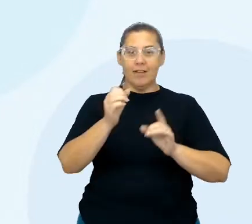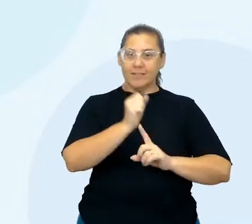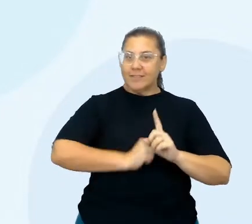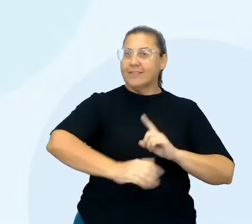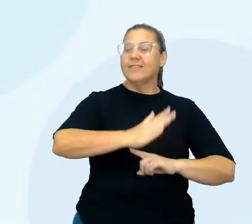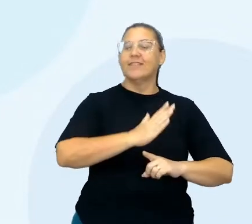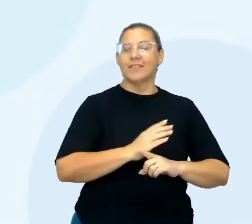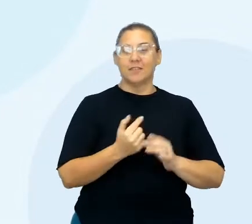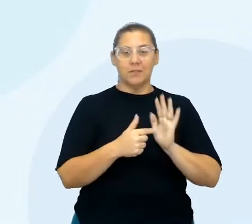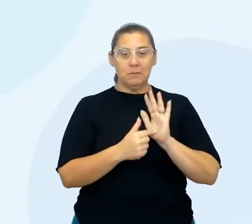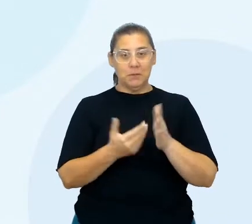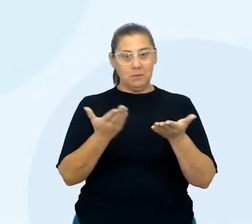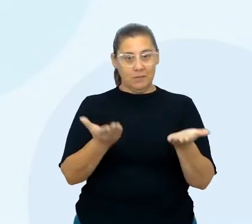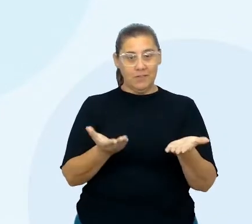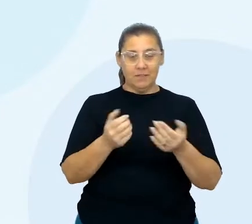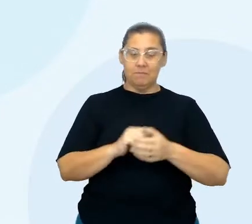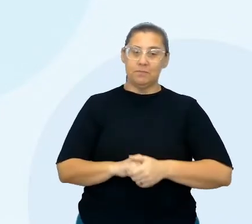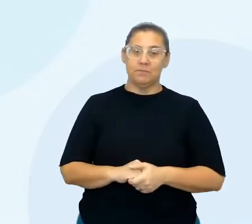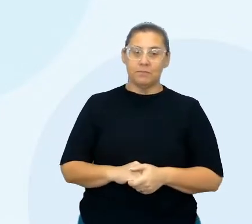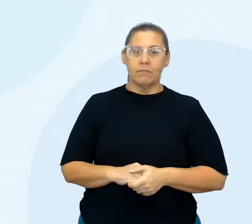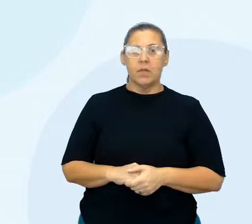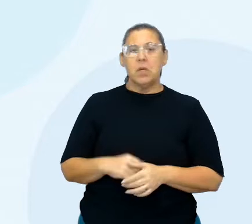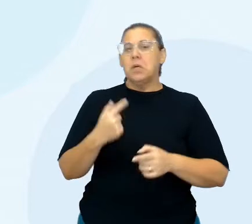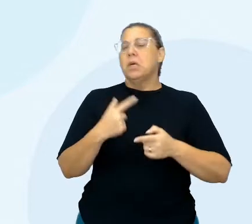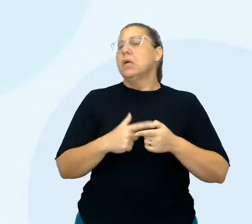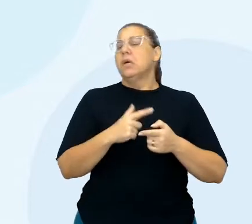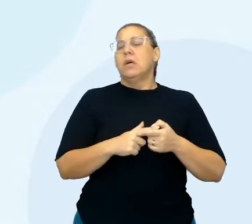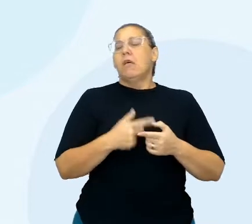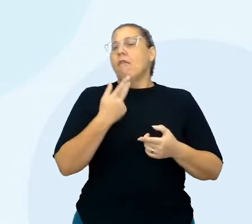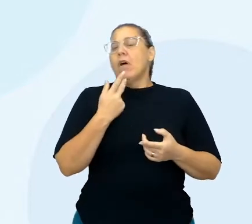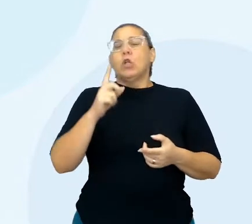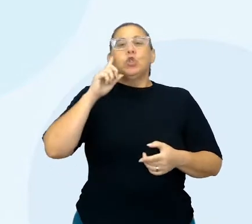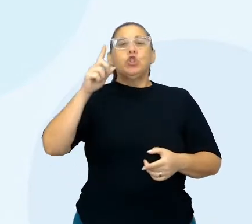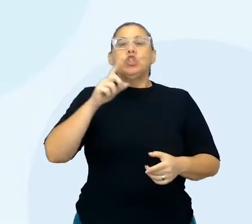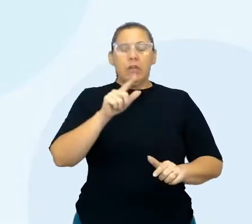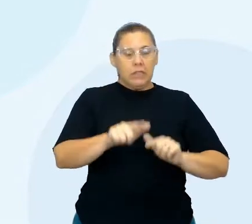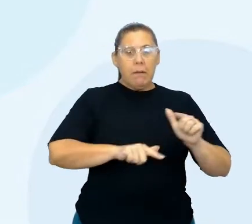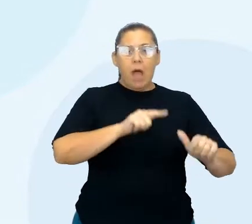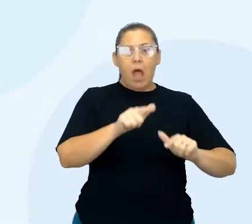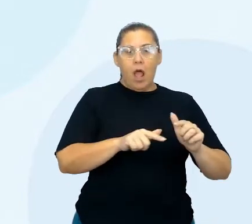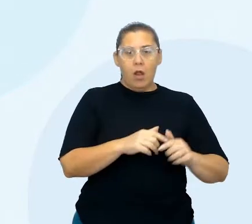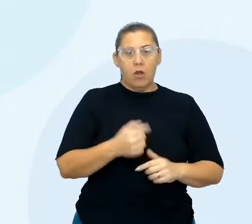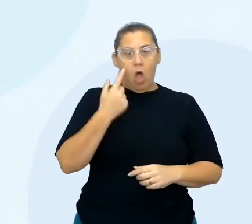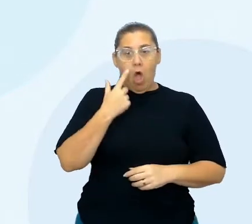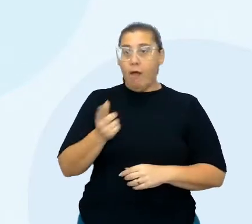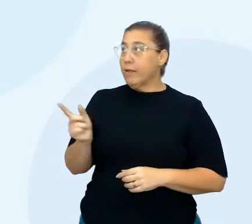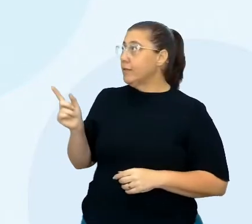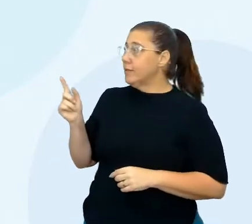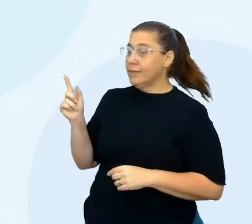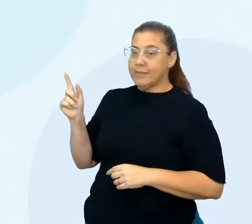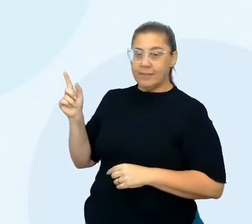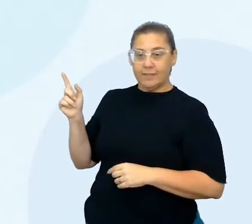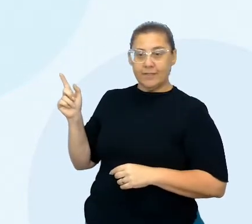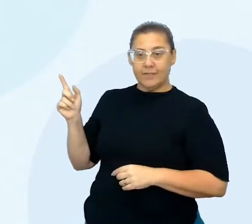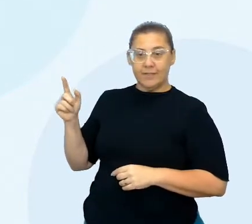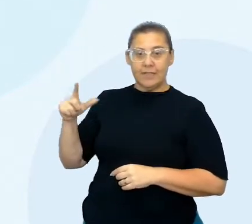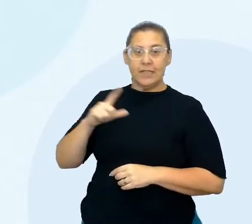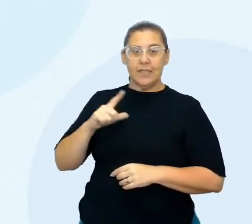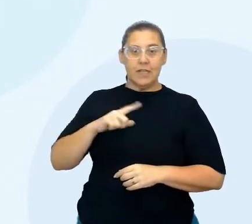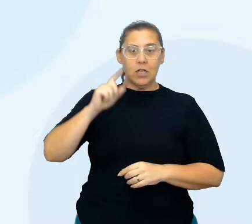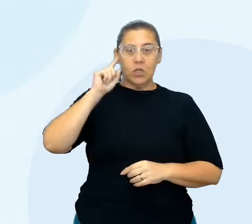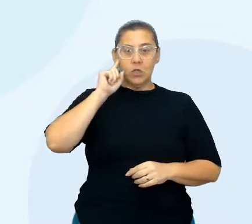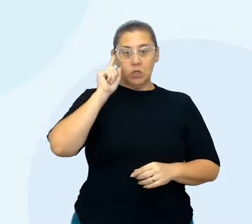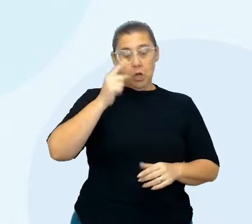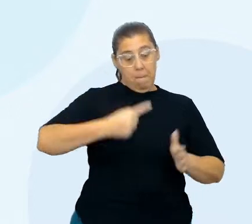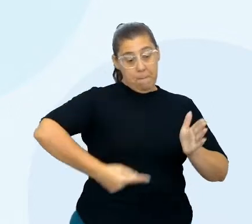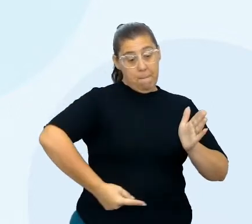acontecendo aí para vocês, tá certo, gente? E por que nós estamos falando do Dia do Trabalho? Olha só aí na tela para vocês. Nós temos o dia